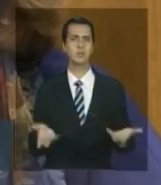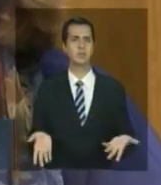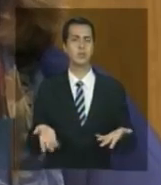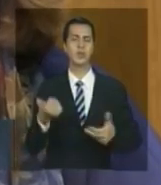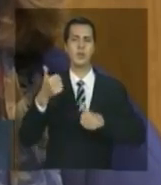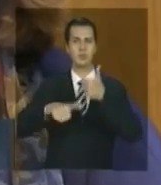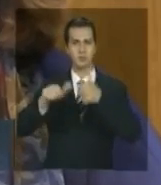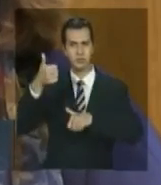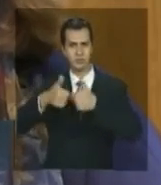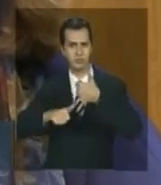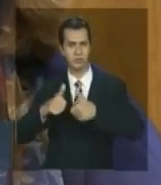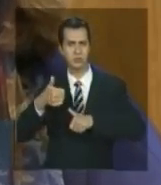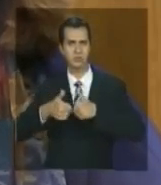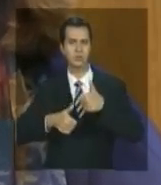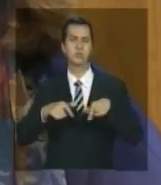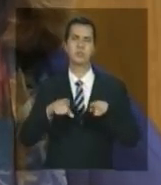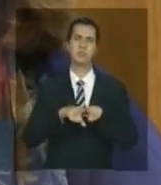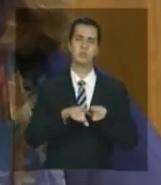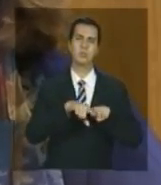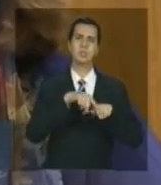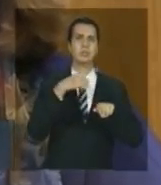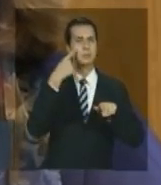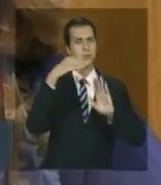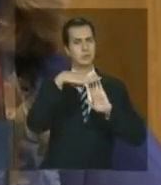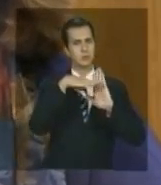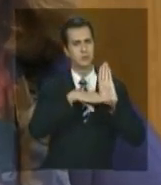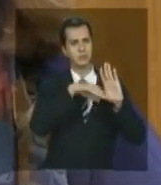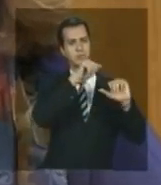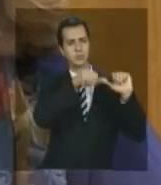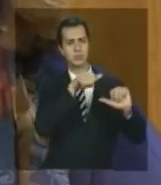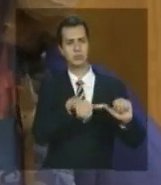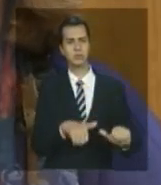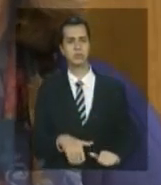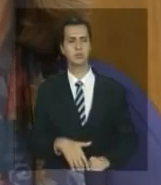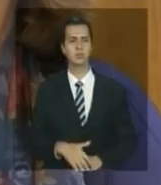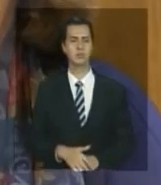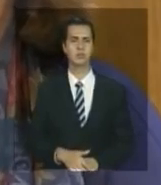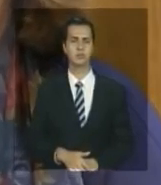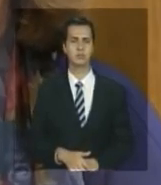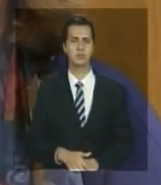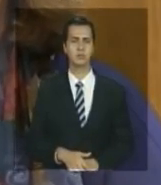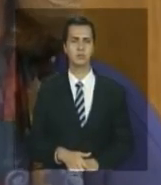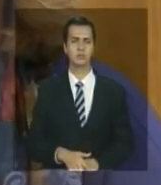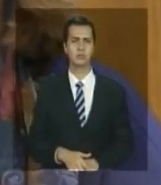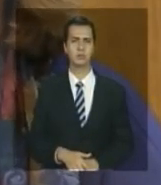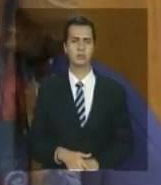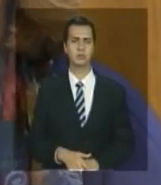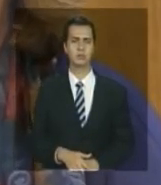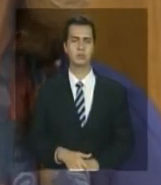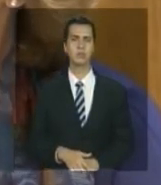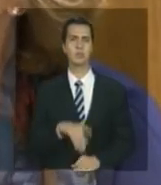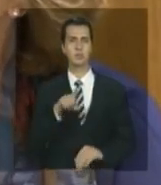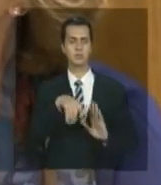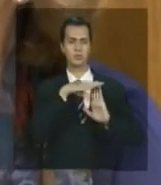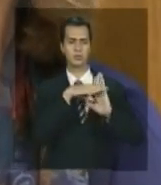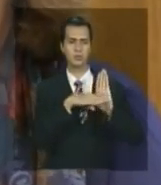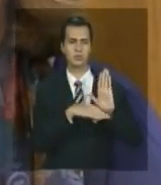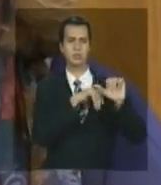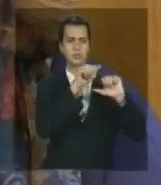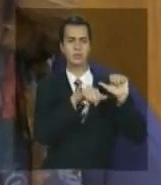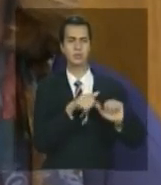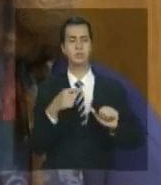avaliação e revisão, o que nós chamamos de midterm review, né, digamos, do plano de ação que nós